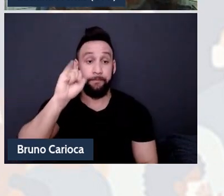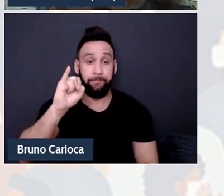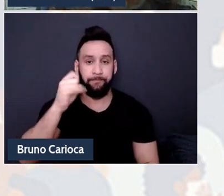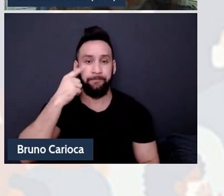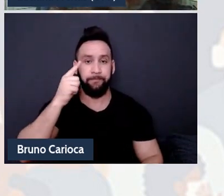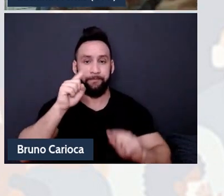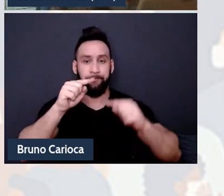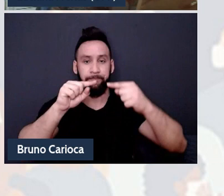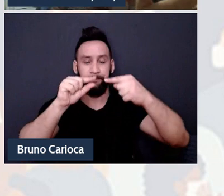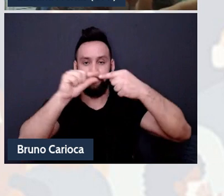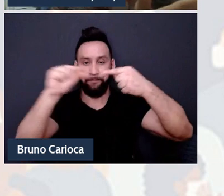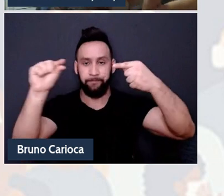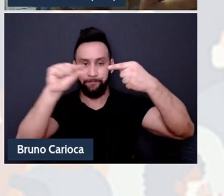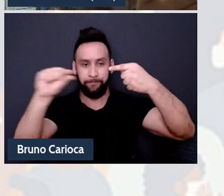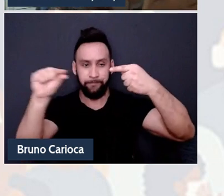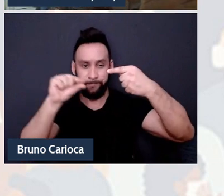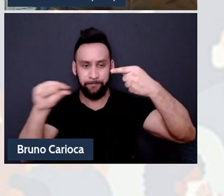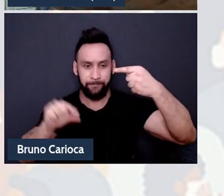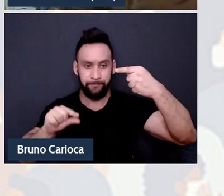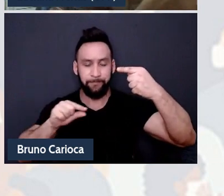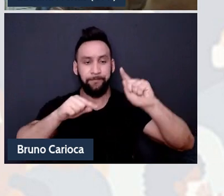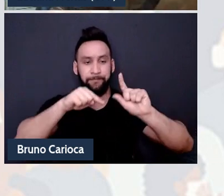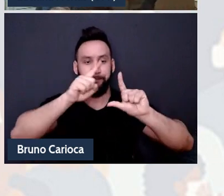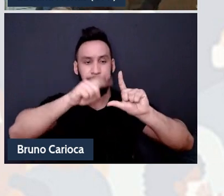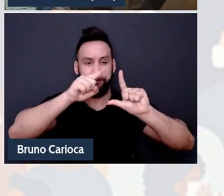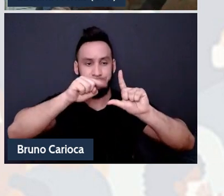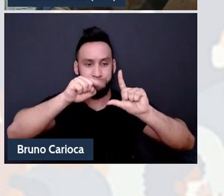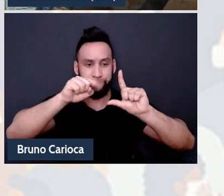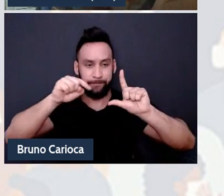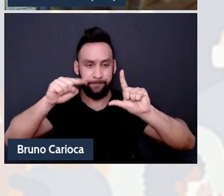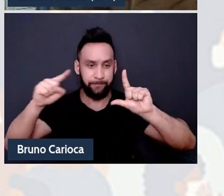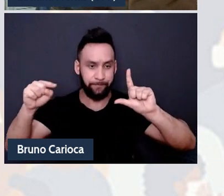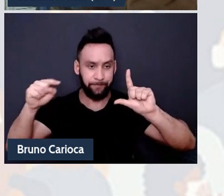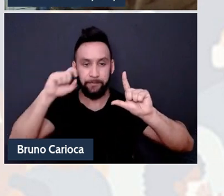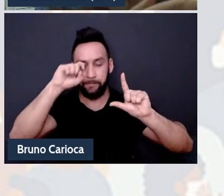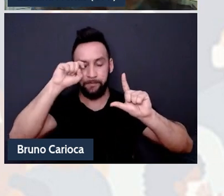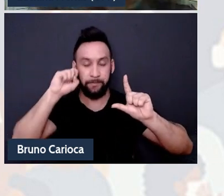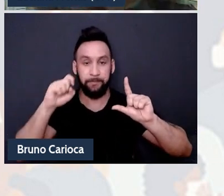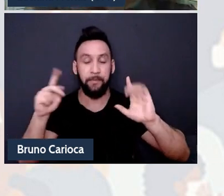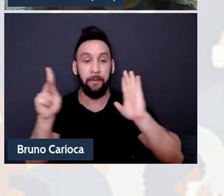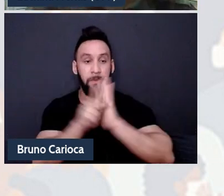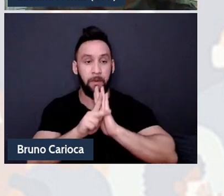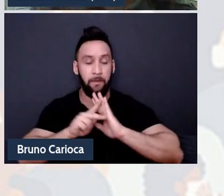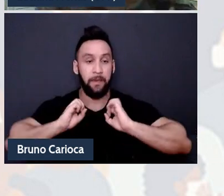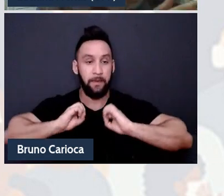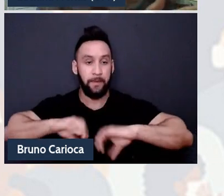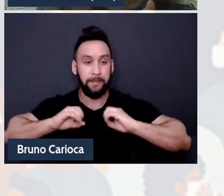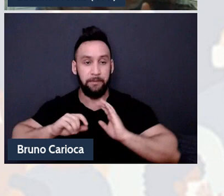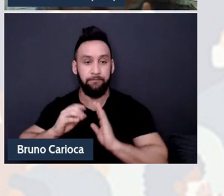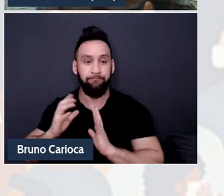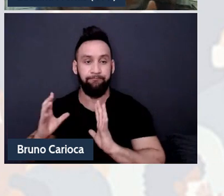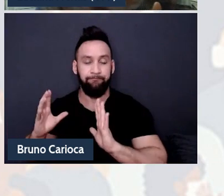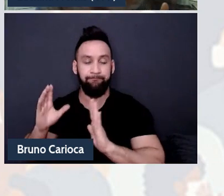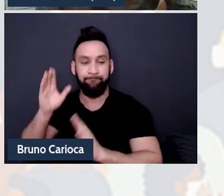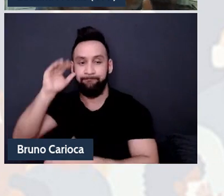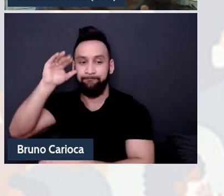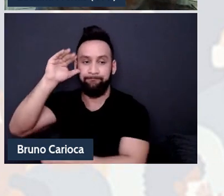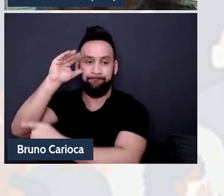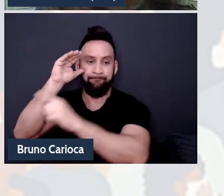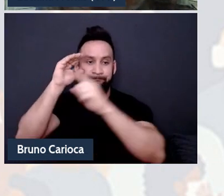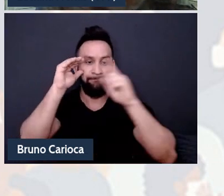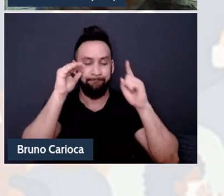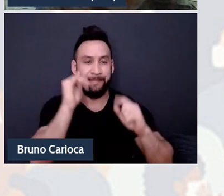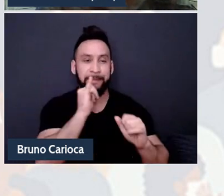vê que o censo de educação, ele tem, censo de educação último, que está pronto, né? Internet para alunos,